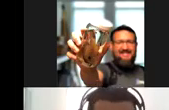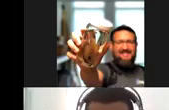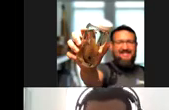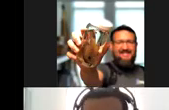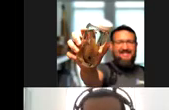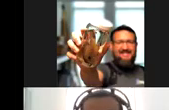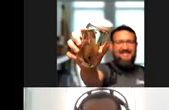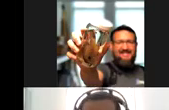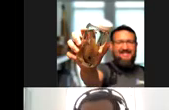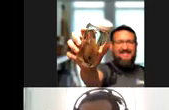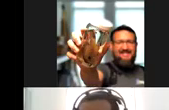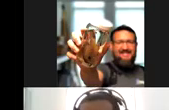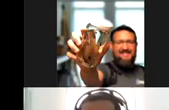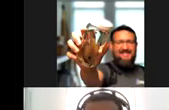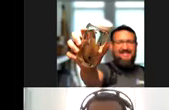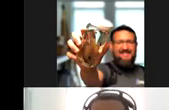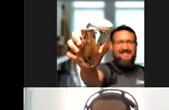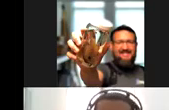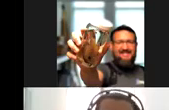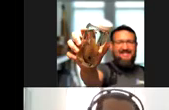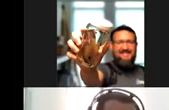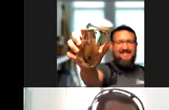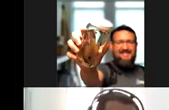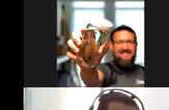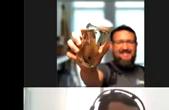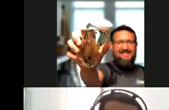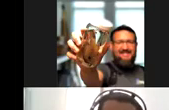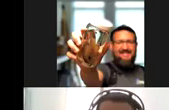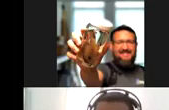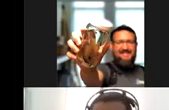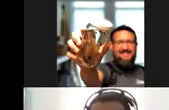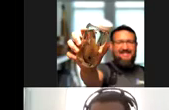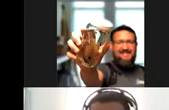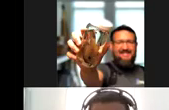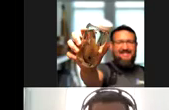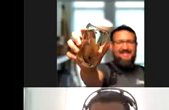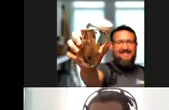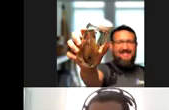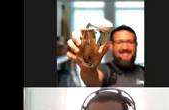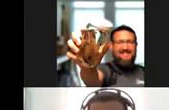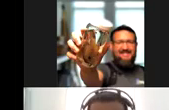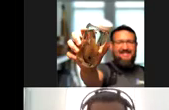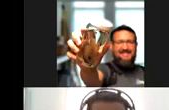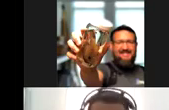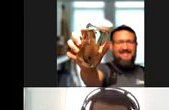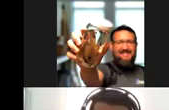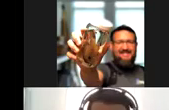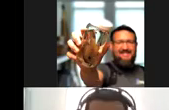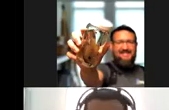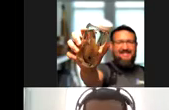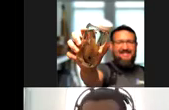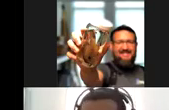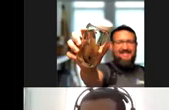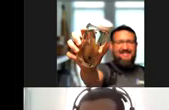muito complexa, né? Então, a gente usa matemática para simplificar ele. Qualquer simplificação do mundo que a gente faz, seja um desenho, seja um